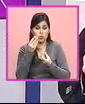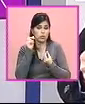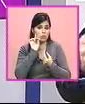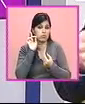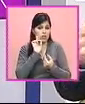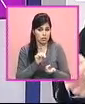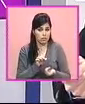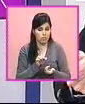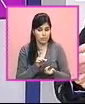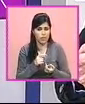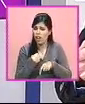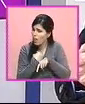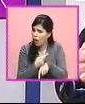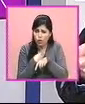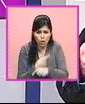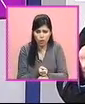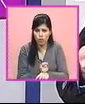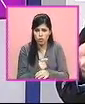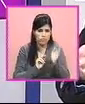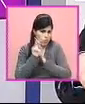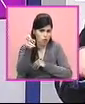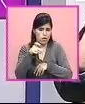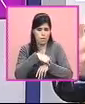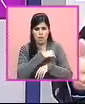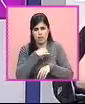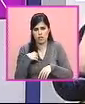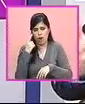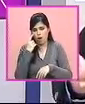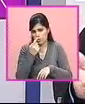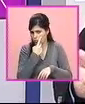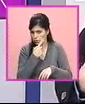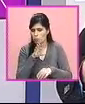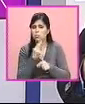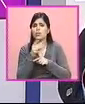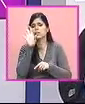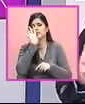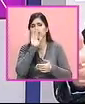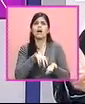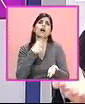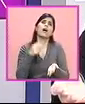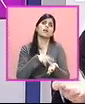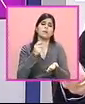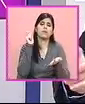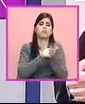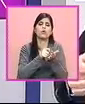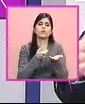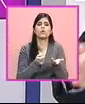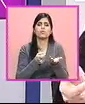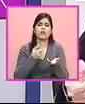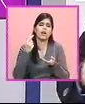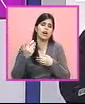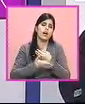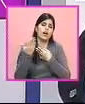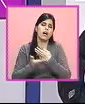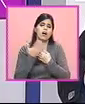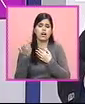eu digo ir mesmo logo, ou seja, se as pessoas estiverem à espera às vezes da marcação de uma consulta, perde-se tempo útil. Devem